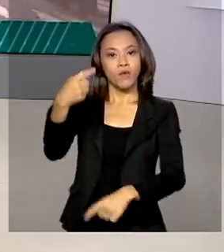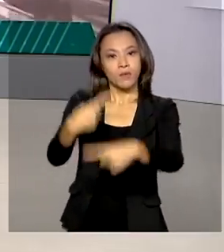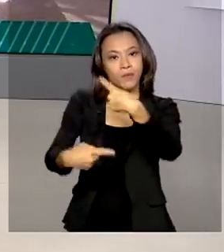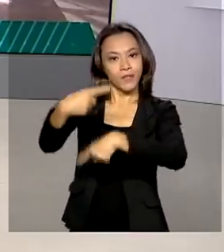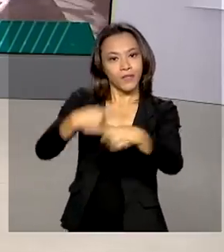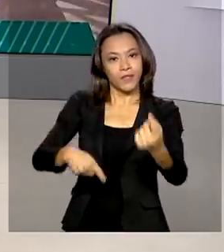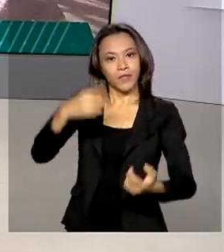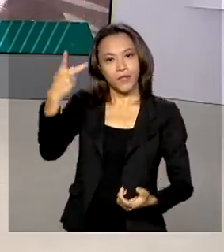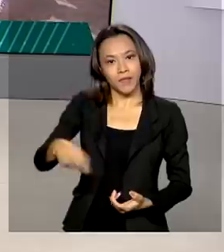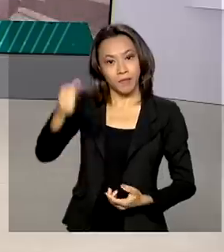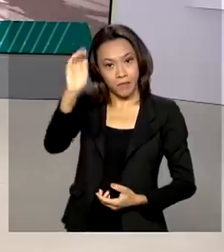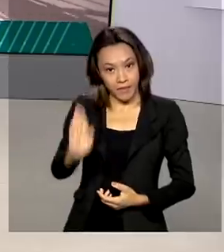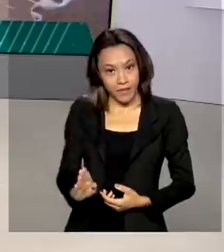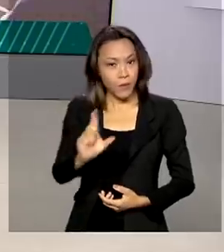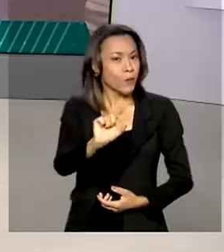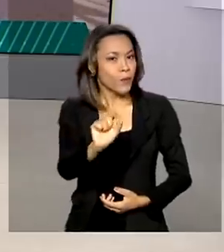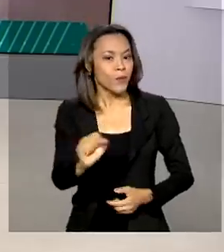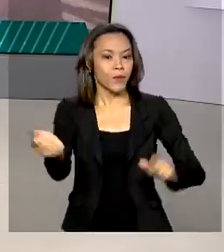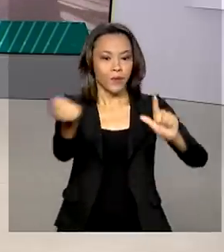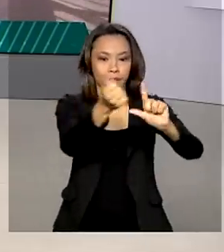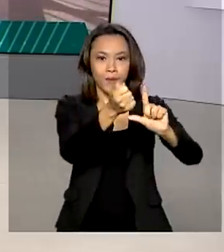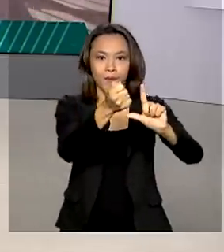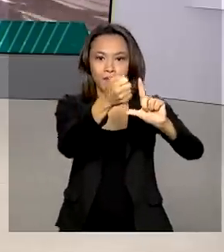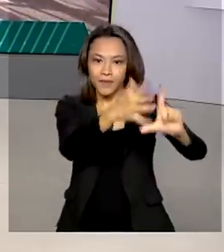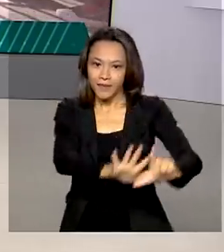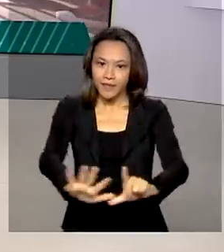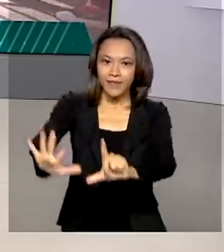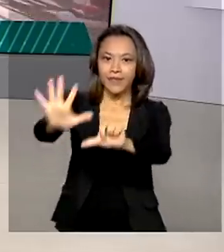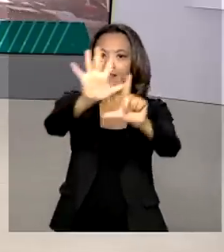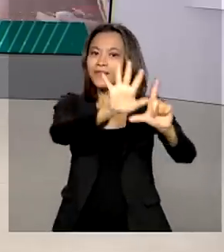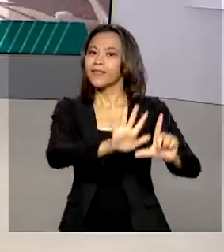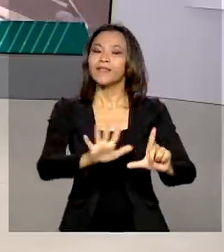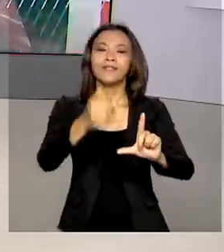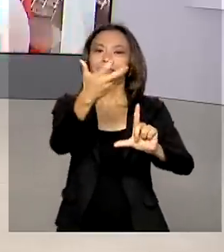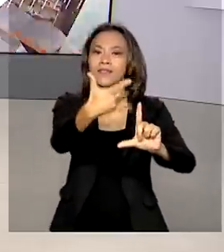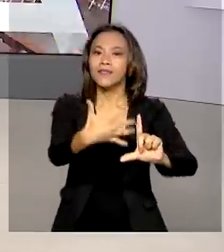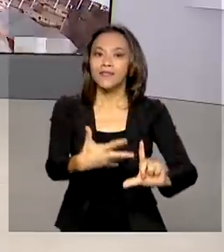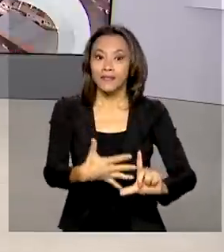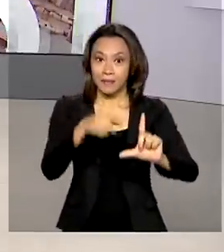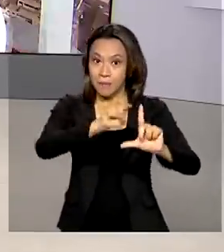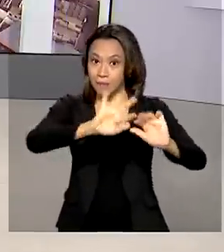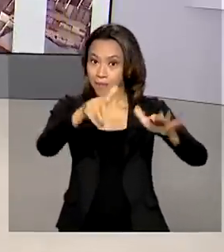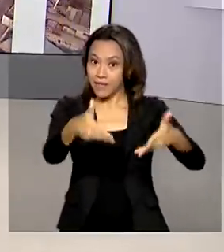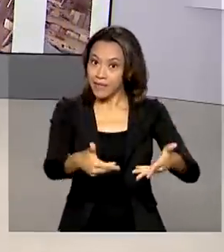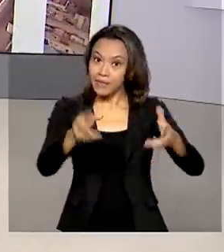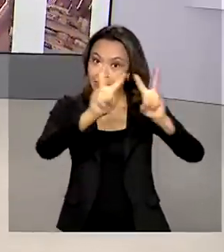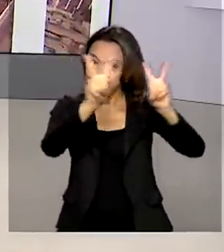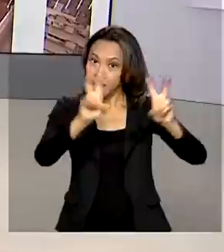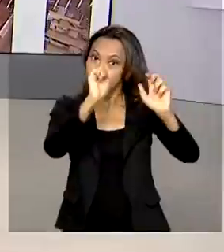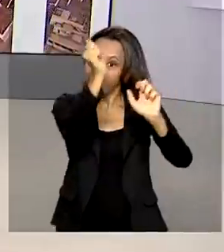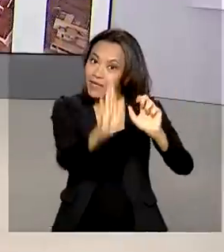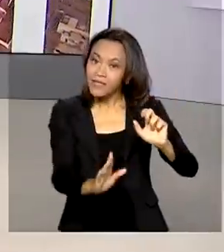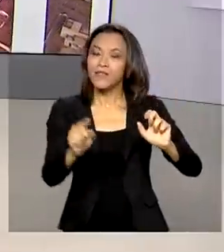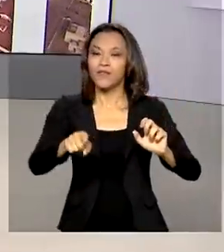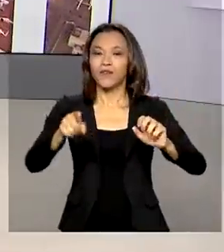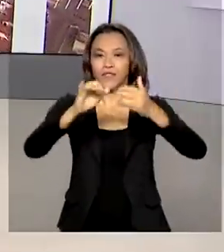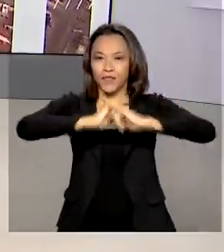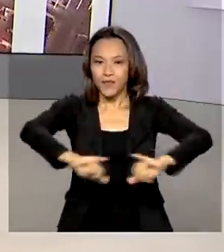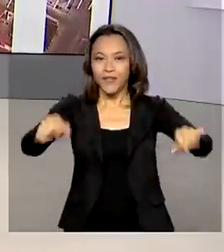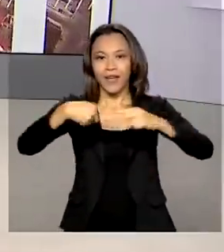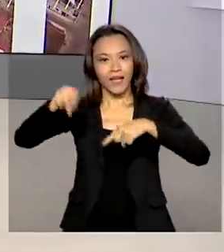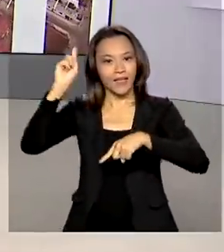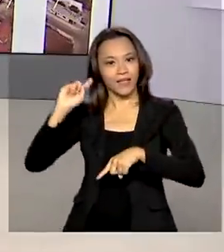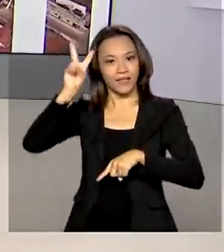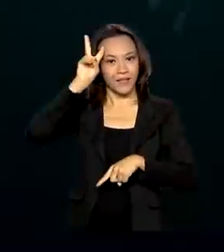para o país. É a plataforma digital Participa Mais Brasil, que foi lançada nesta segunda-feira no Palácio do